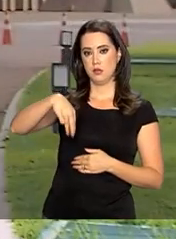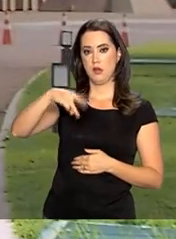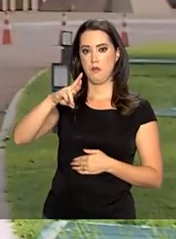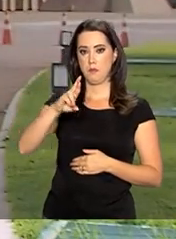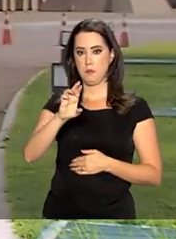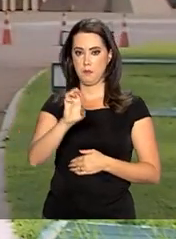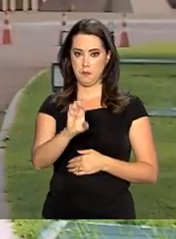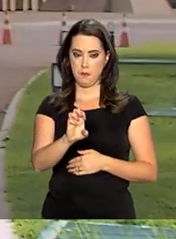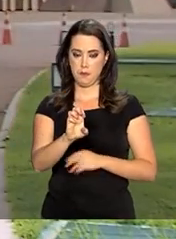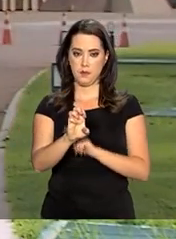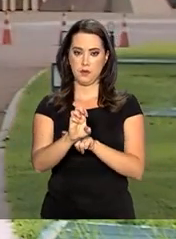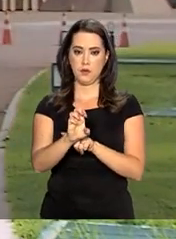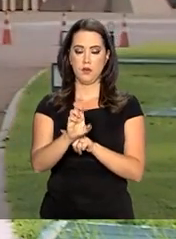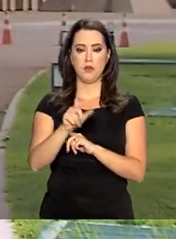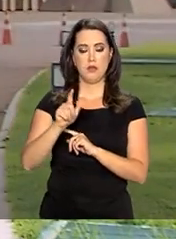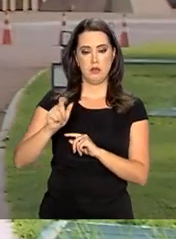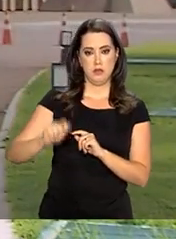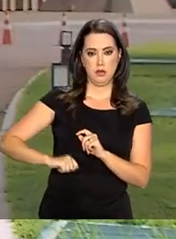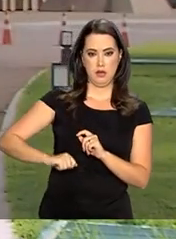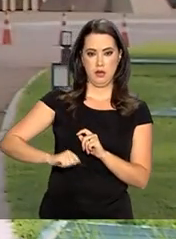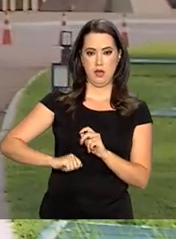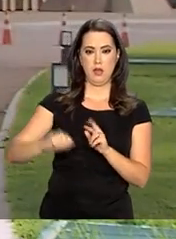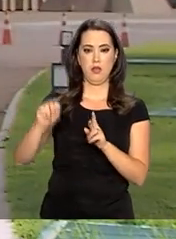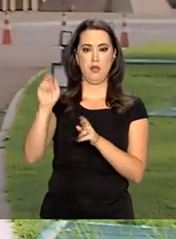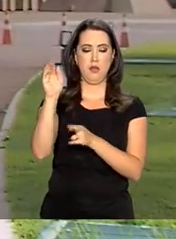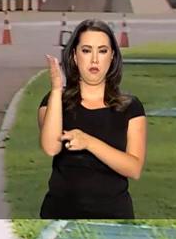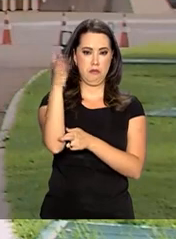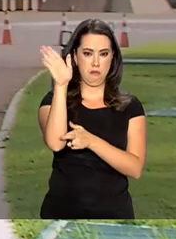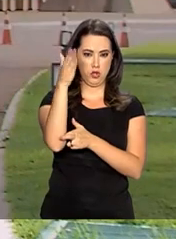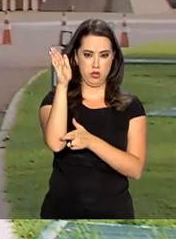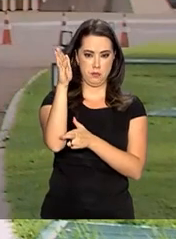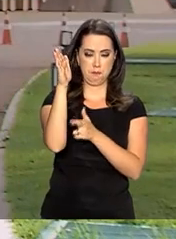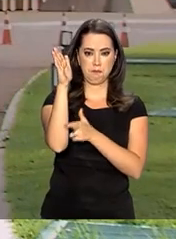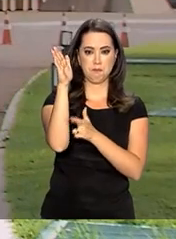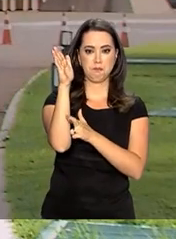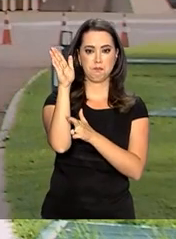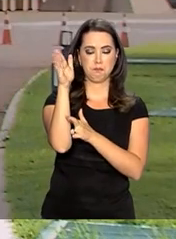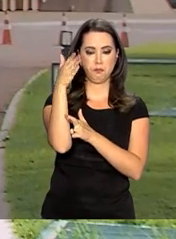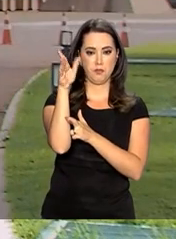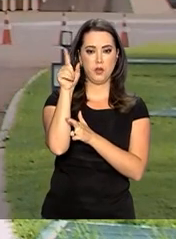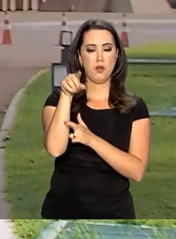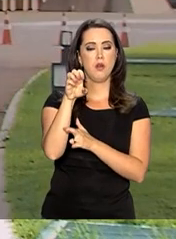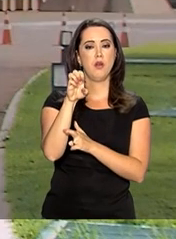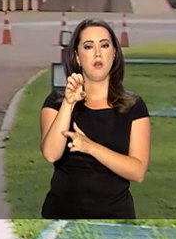diplomata, é o futuro chanceler Ernesto Fraga Araújo.